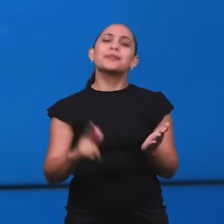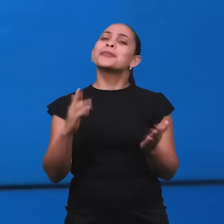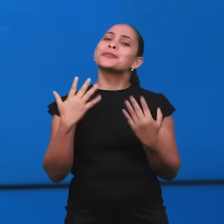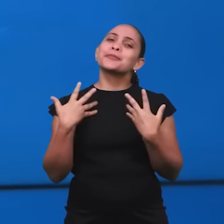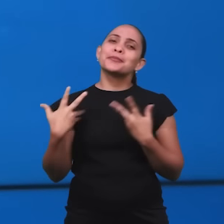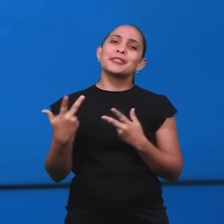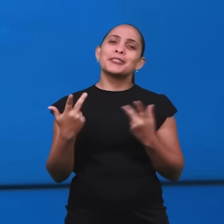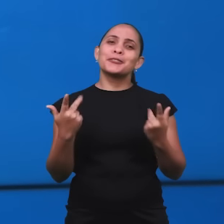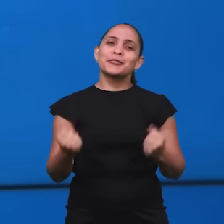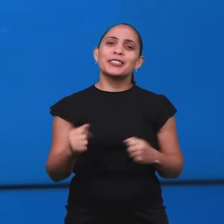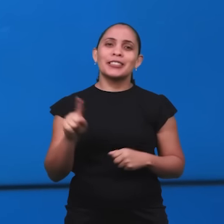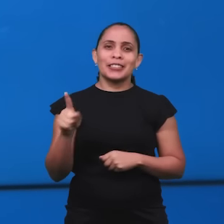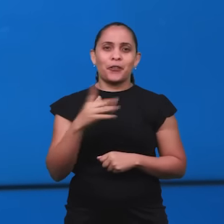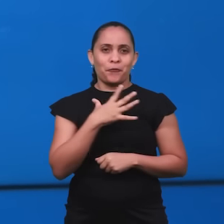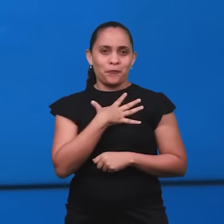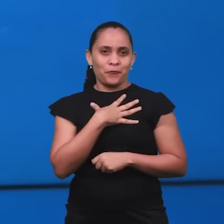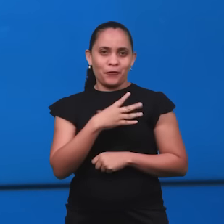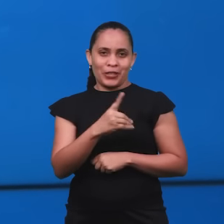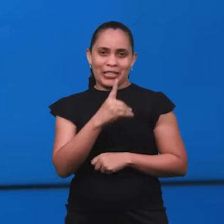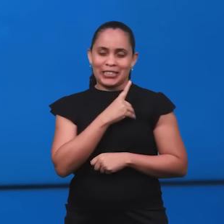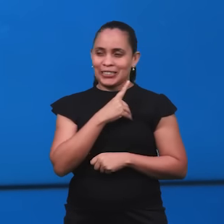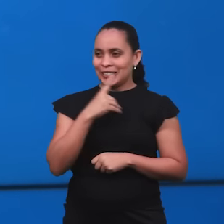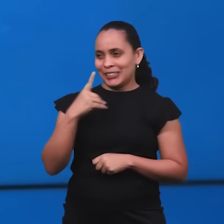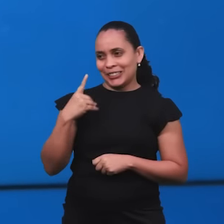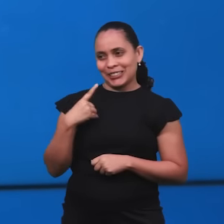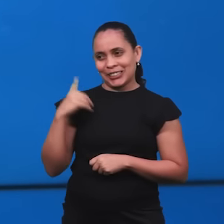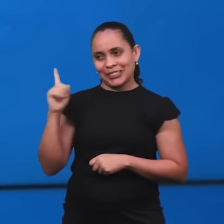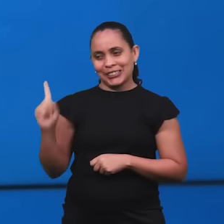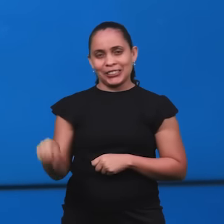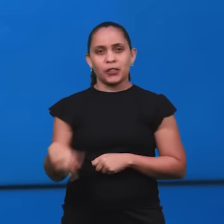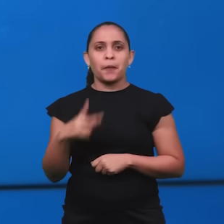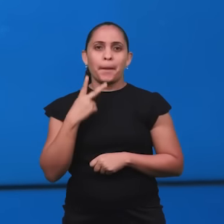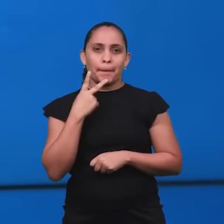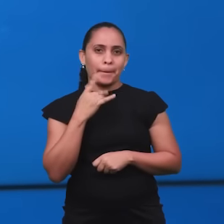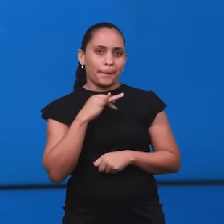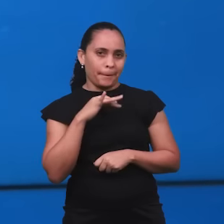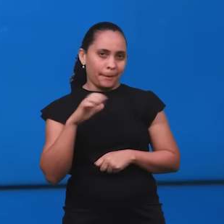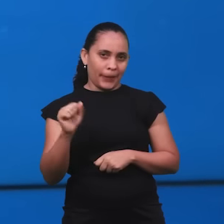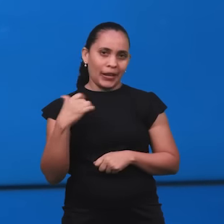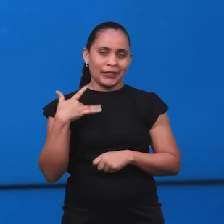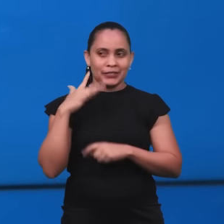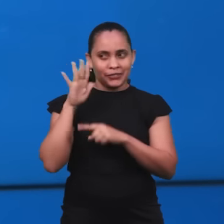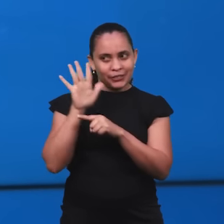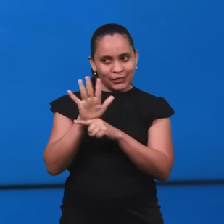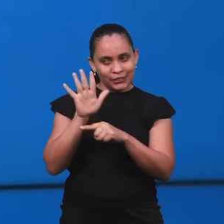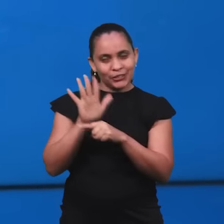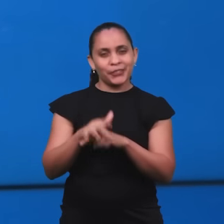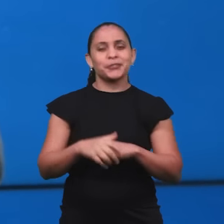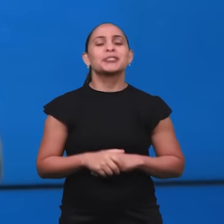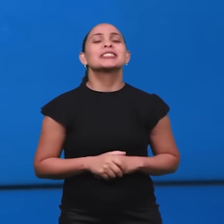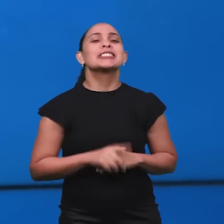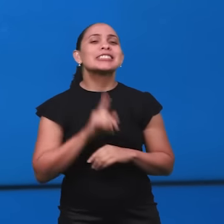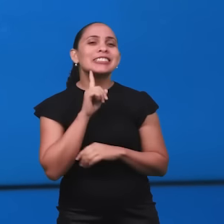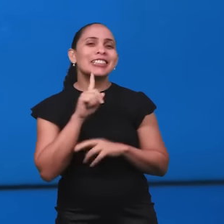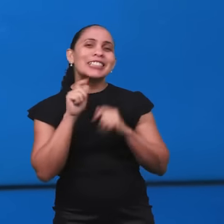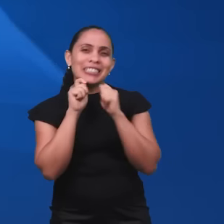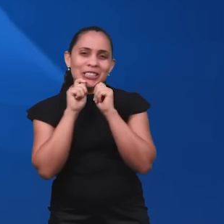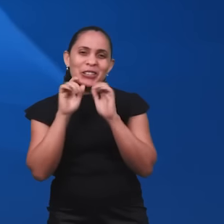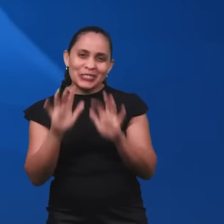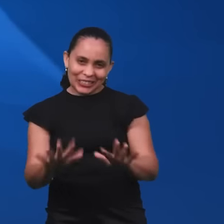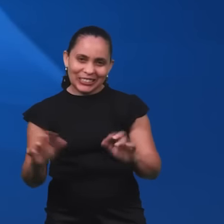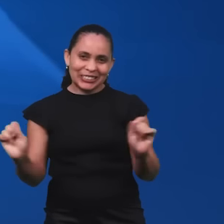ela é filha de um diácono, né? E aí, portanto, o pai tem ajudado muito a Esther, né? Deus abençoe então, viu? Glória a